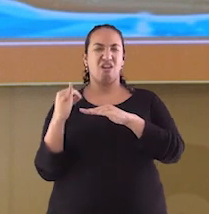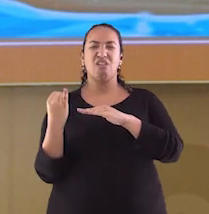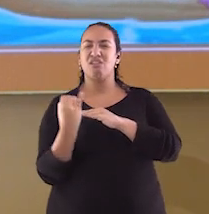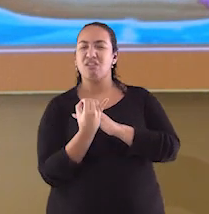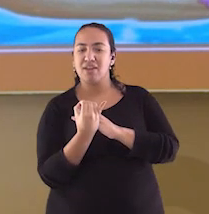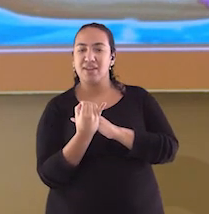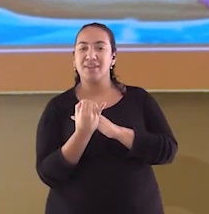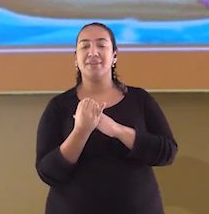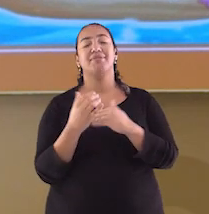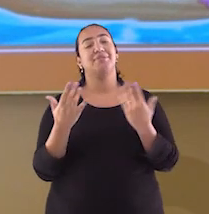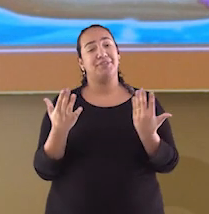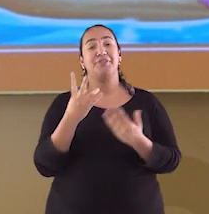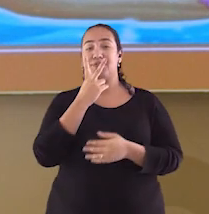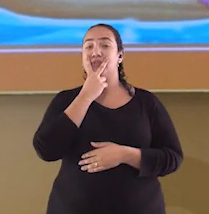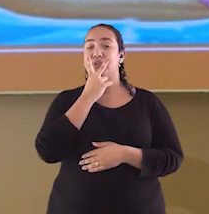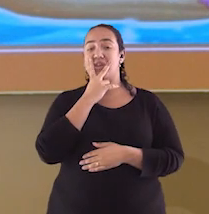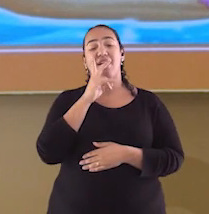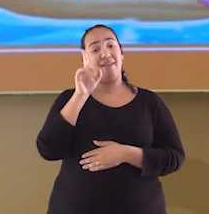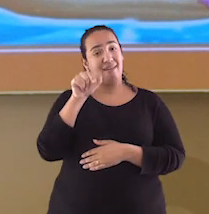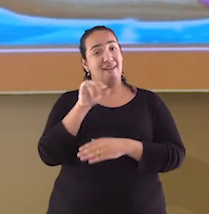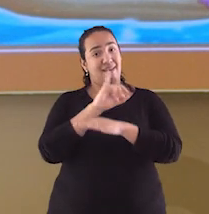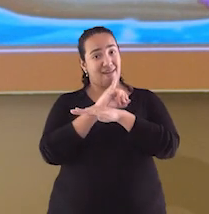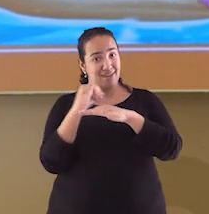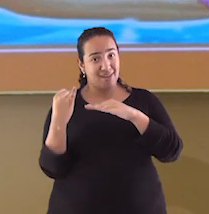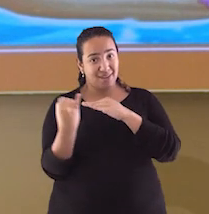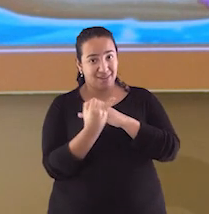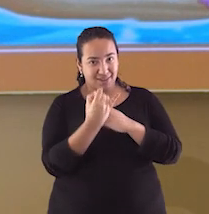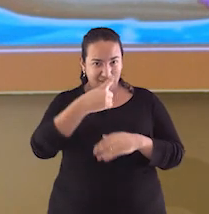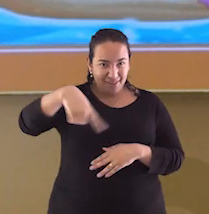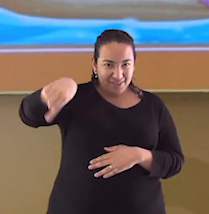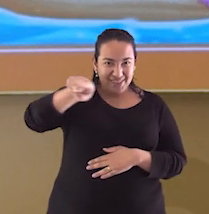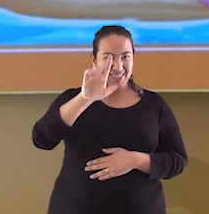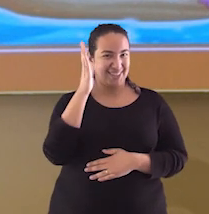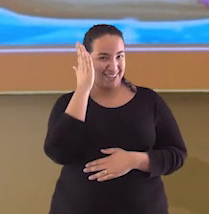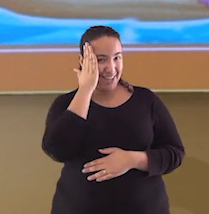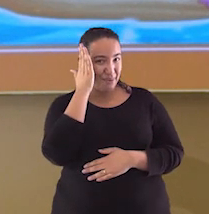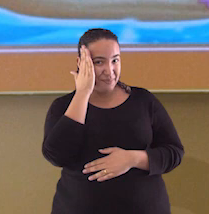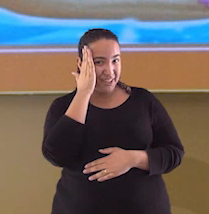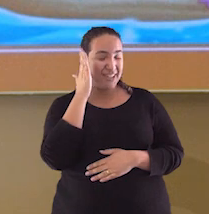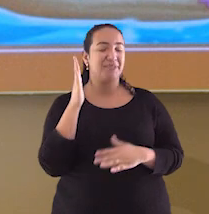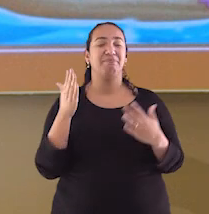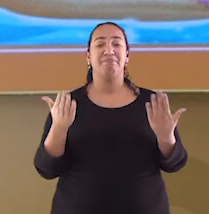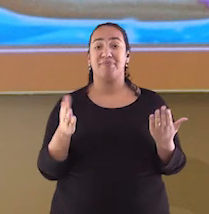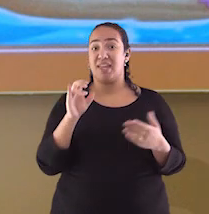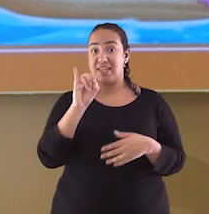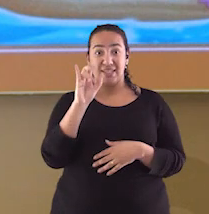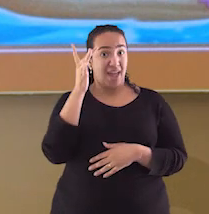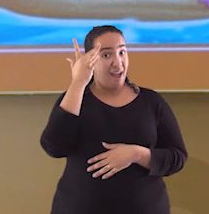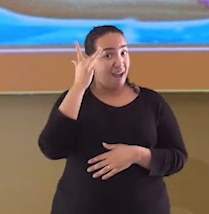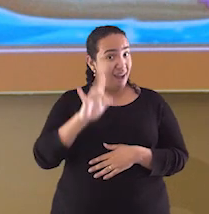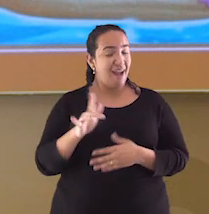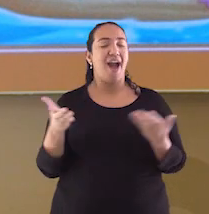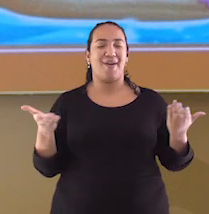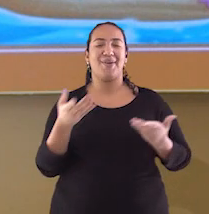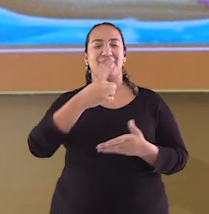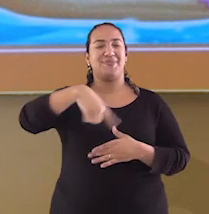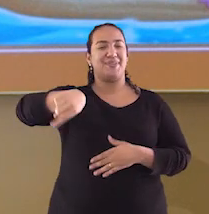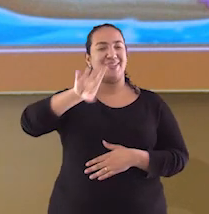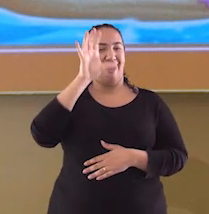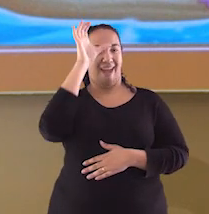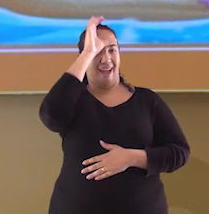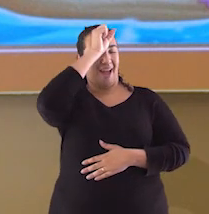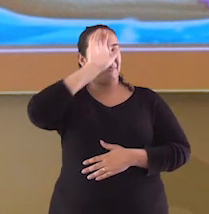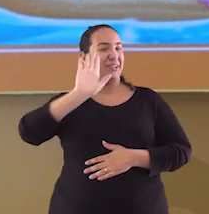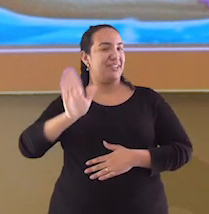ilha. Porque Vitória é uma ilha. Você sabia dessa informação? Se não sabia, agora você já